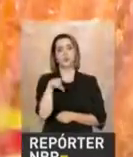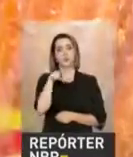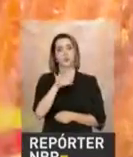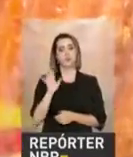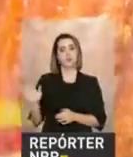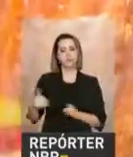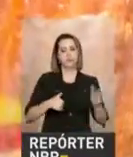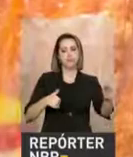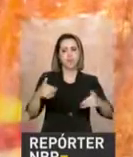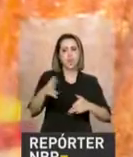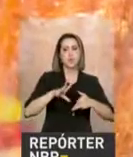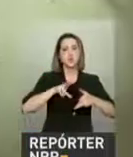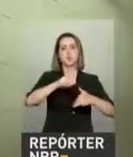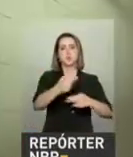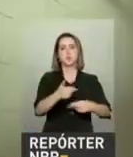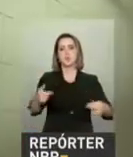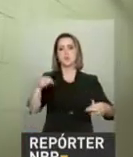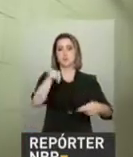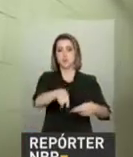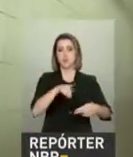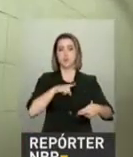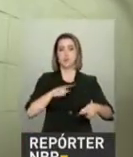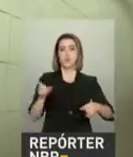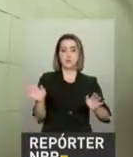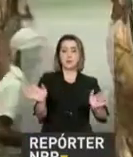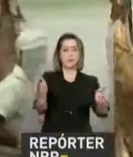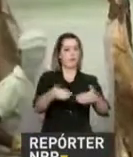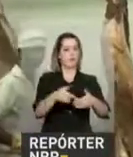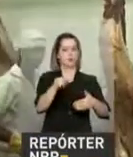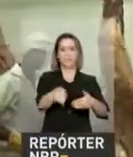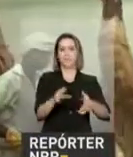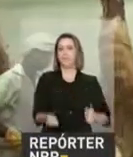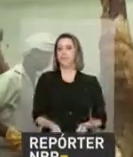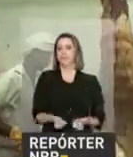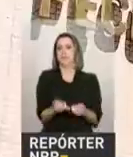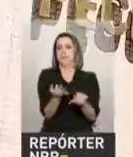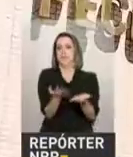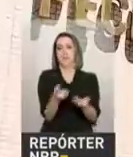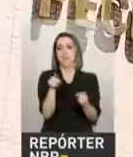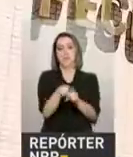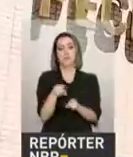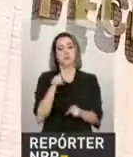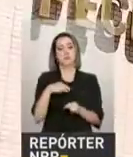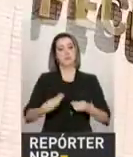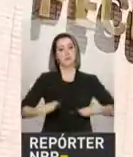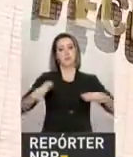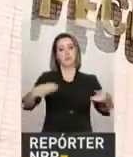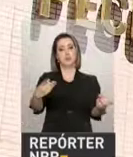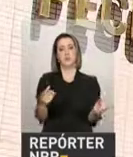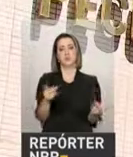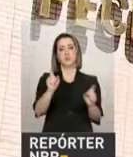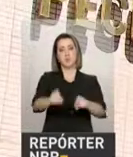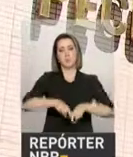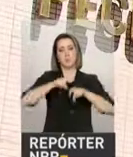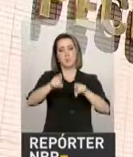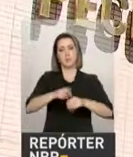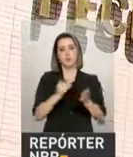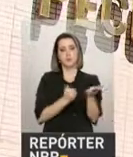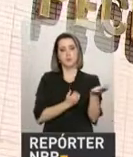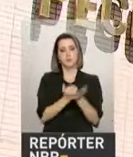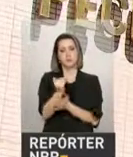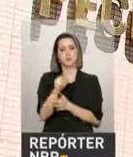recolhimento preventivo dos produtos e a interdição da linha de produção. O Ministério da Agricultura iniciou o procedimento